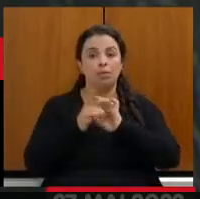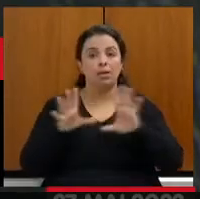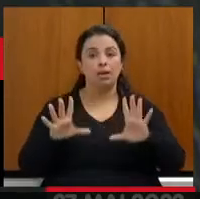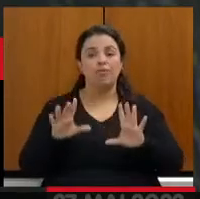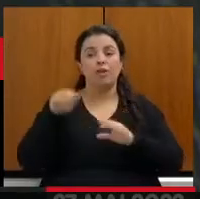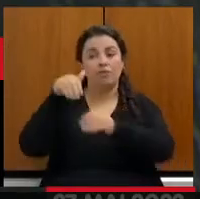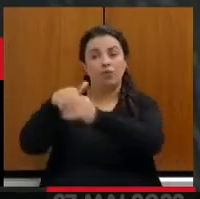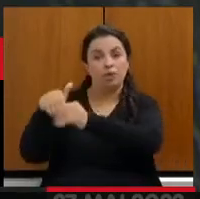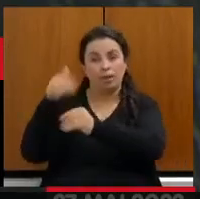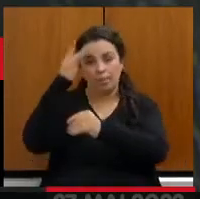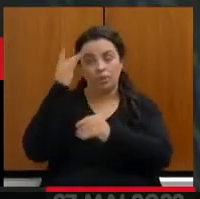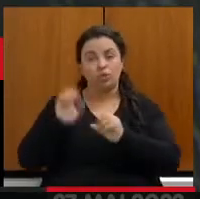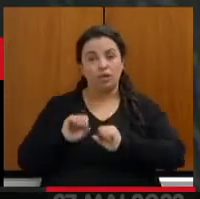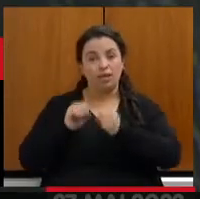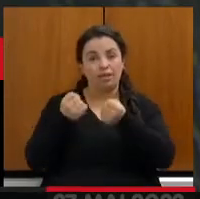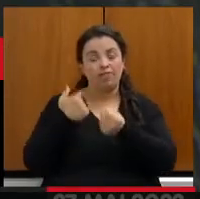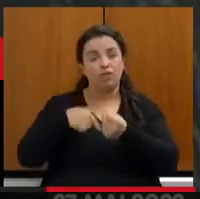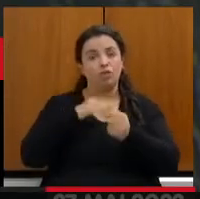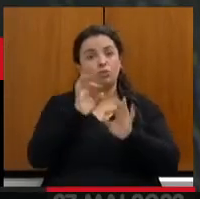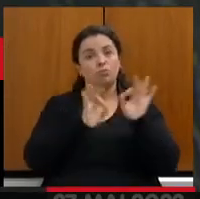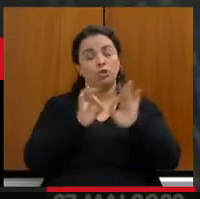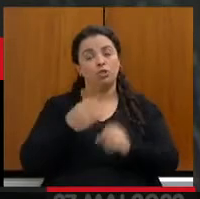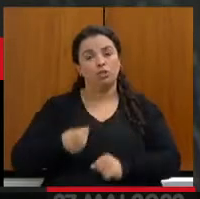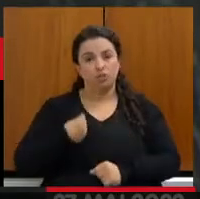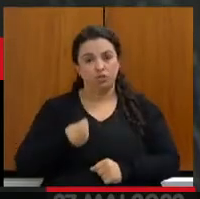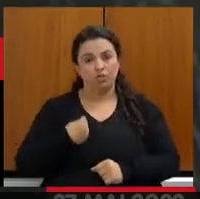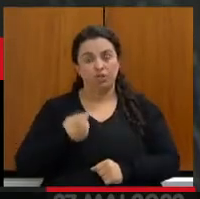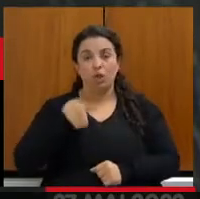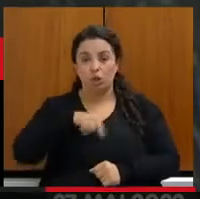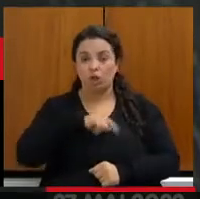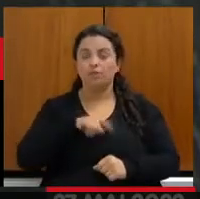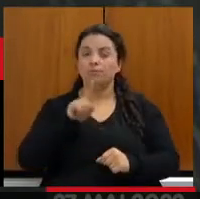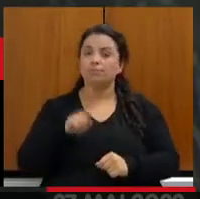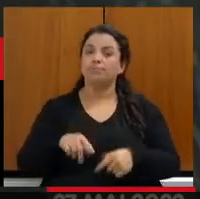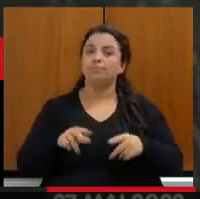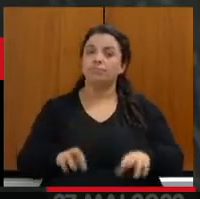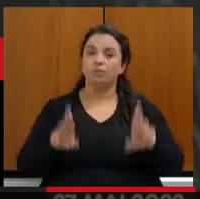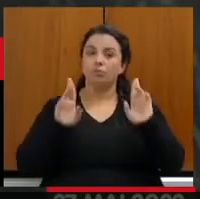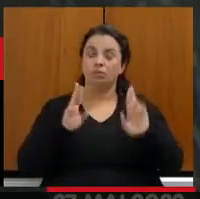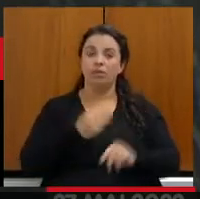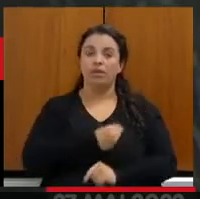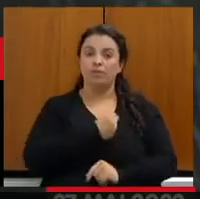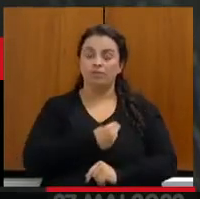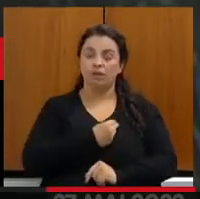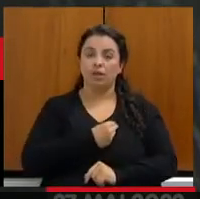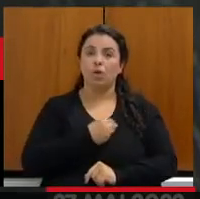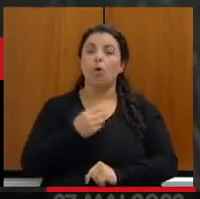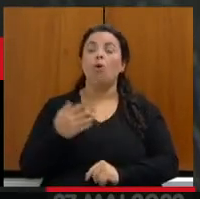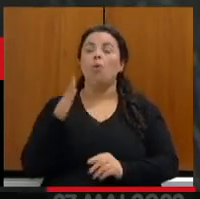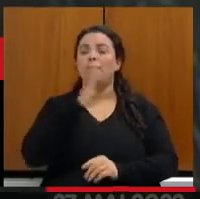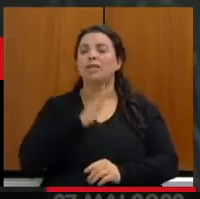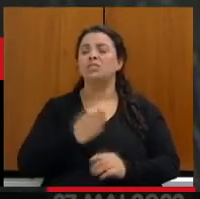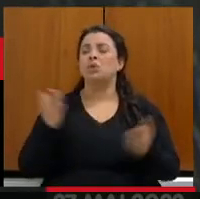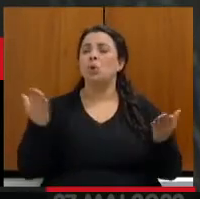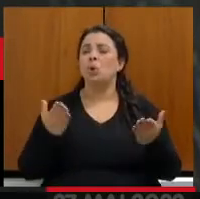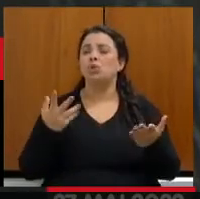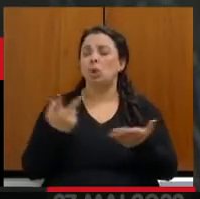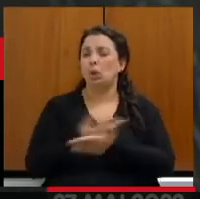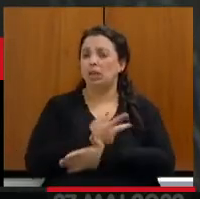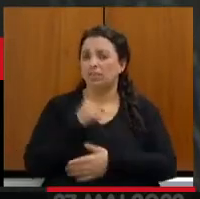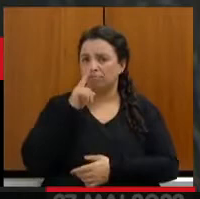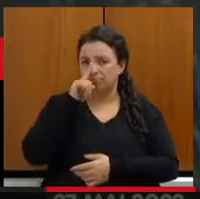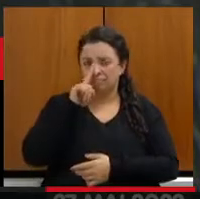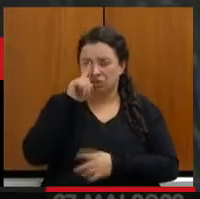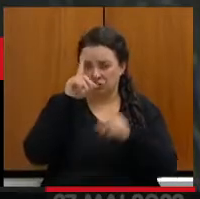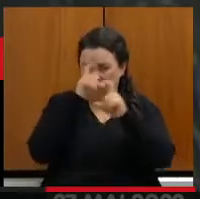e nós somos responsáveis pela vida então se o país nosso está na condição que está Nós também somos responsáveis então